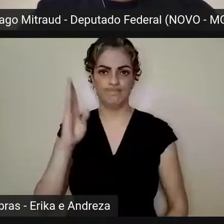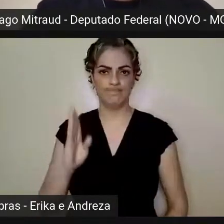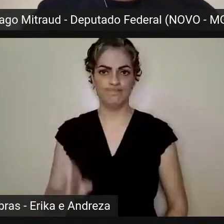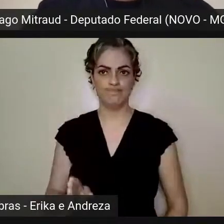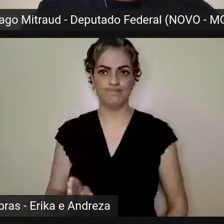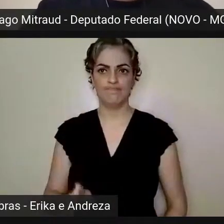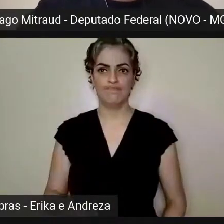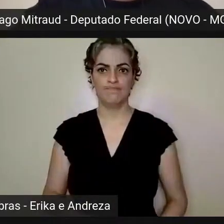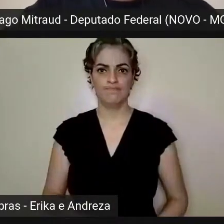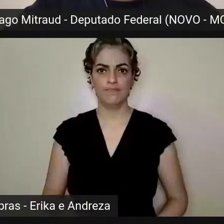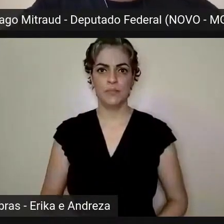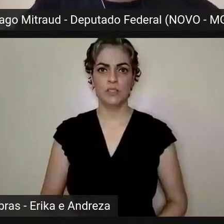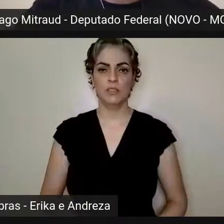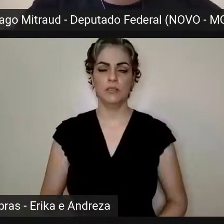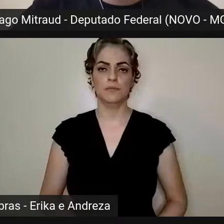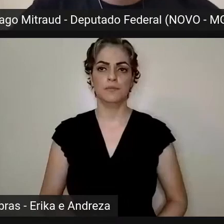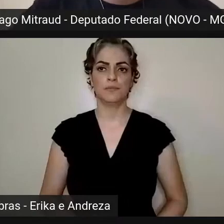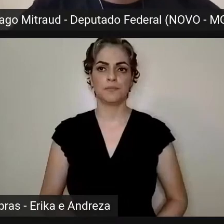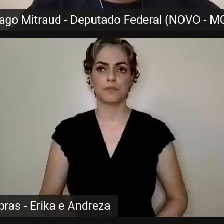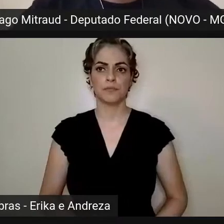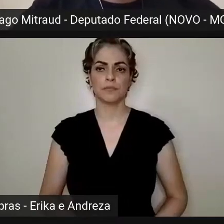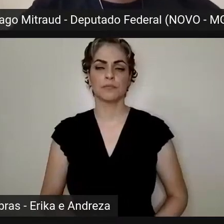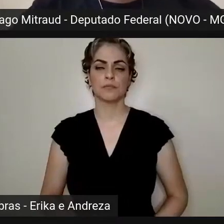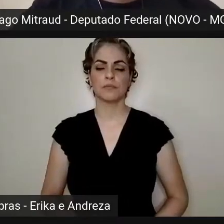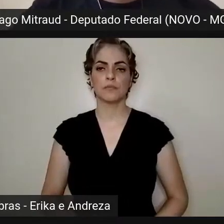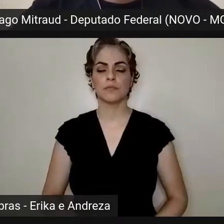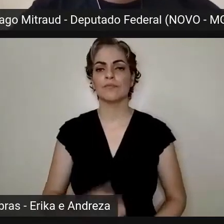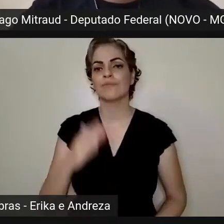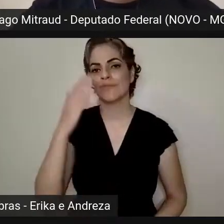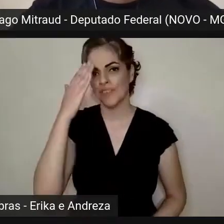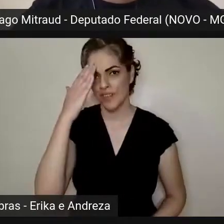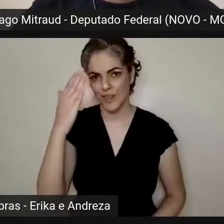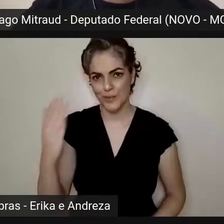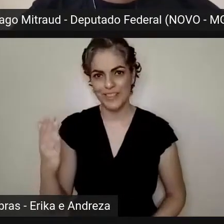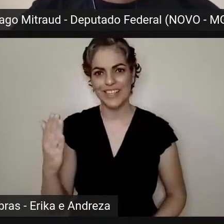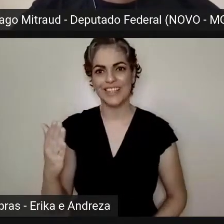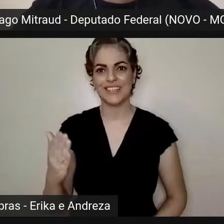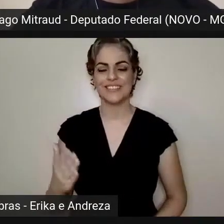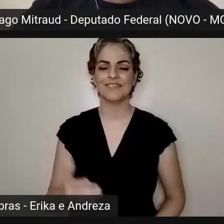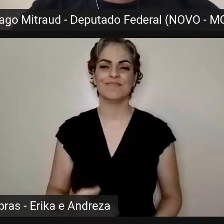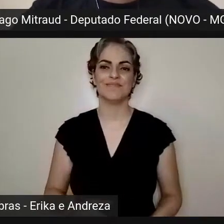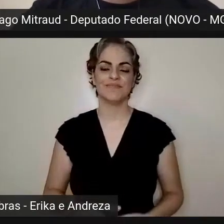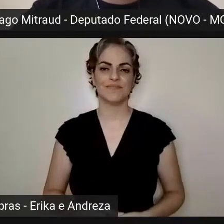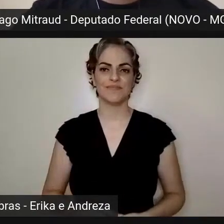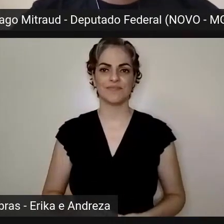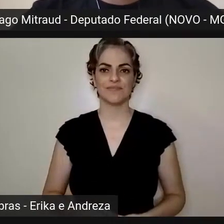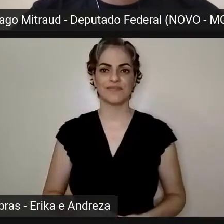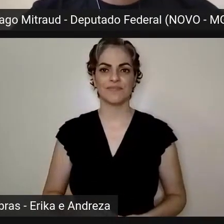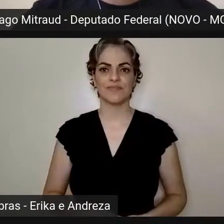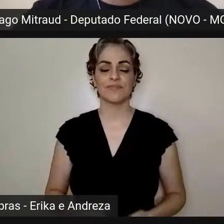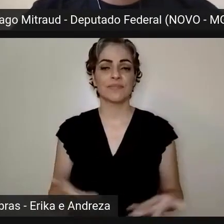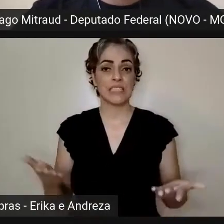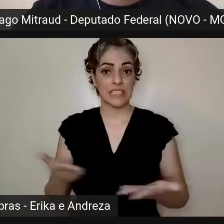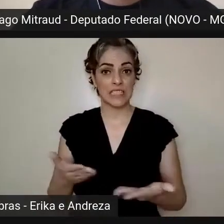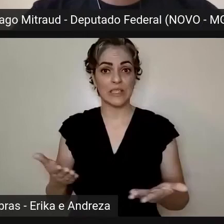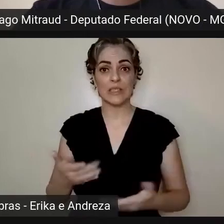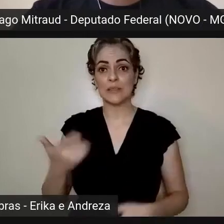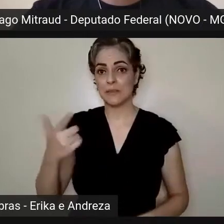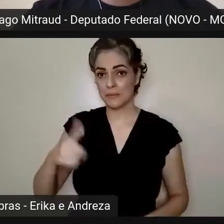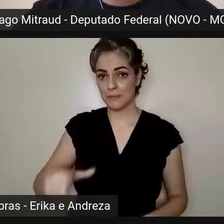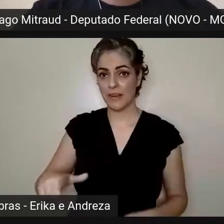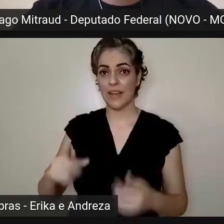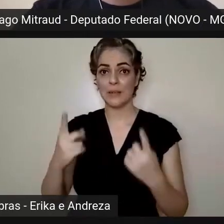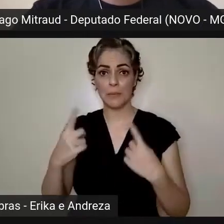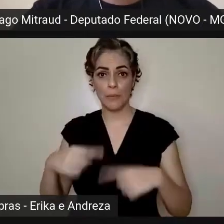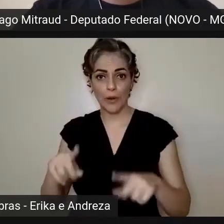Perfeito, obrigada pelos esclarecimentos. Eu vou fazer mais uma provocação para o Tiago sobre estabilidade. Eu prometo que aí a gente encerra